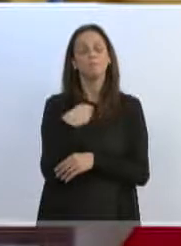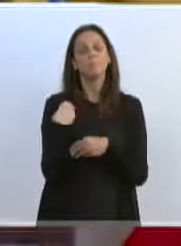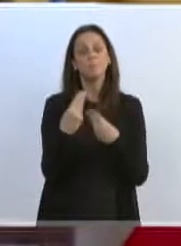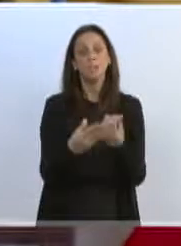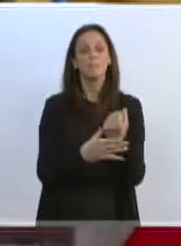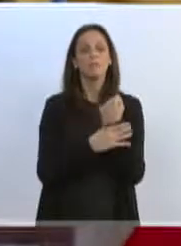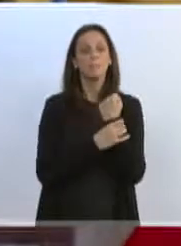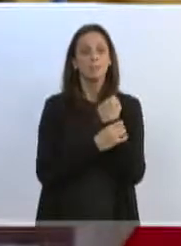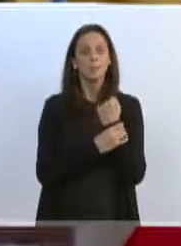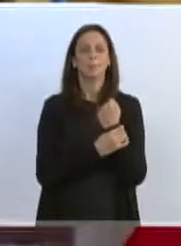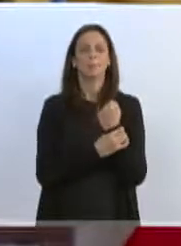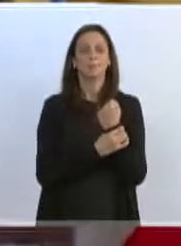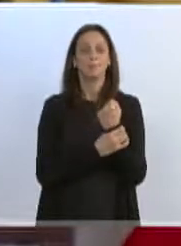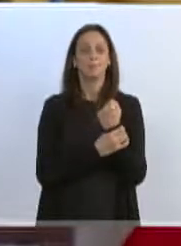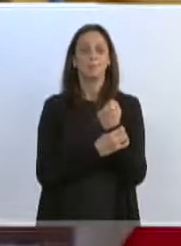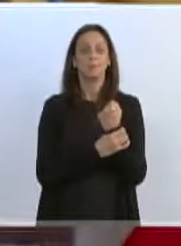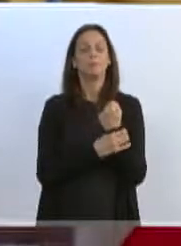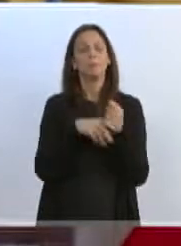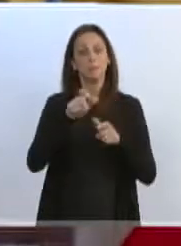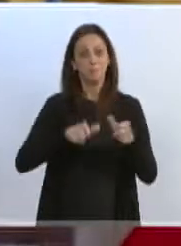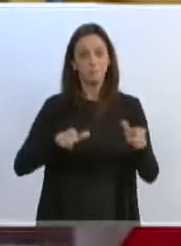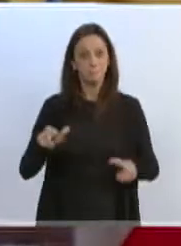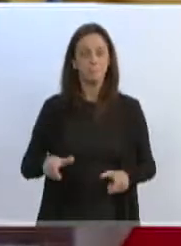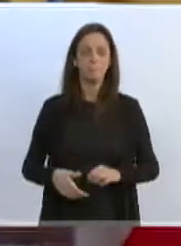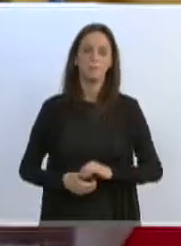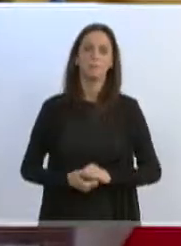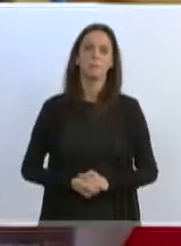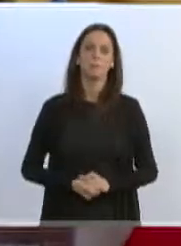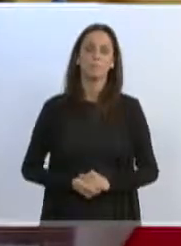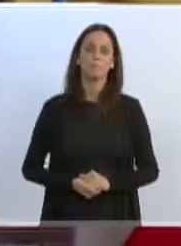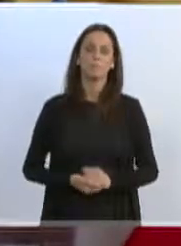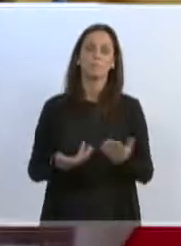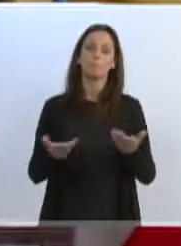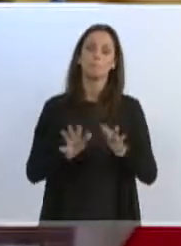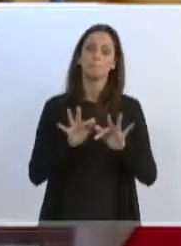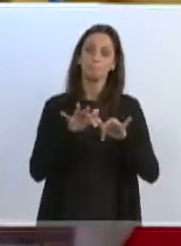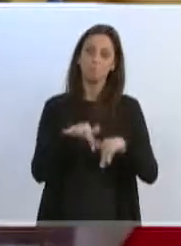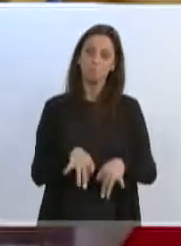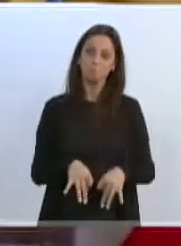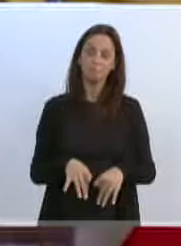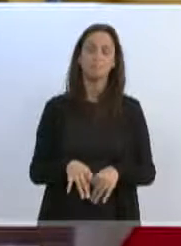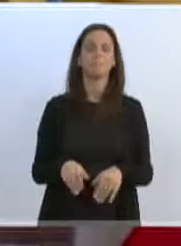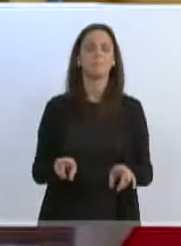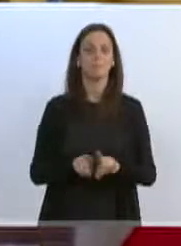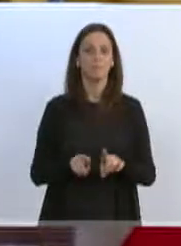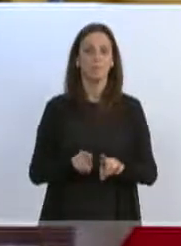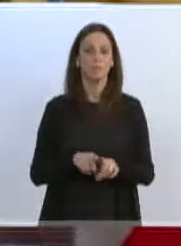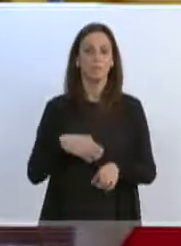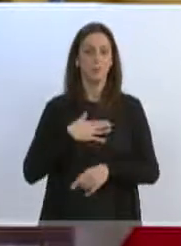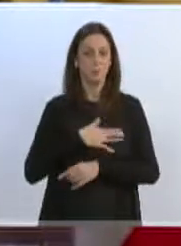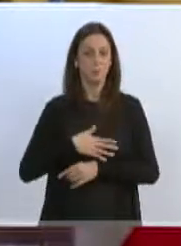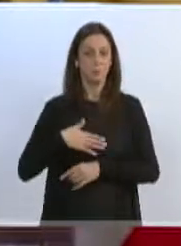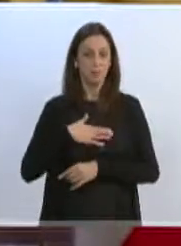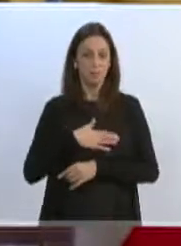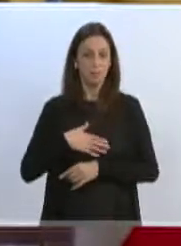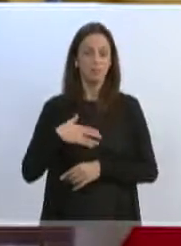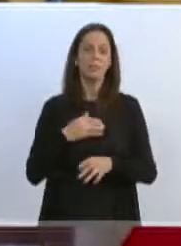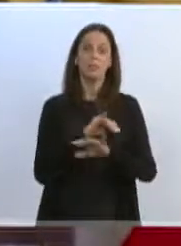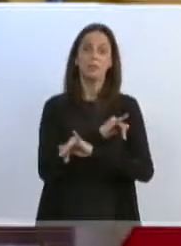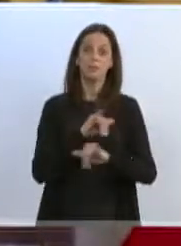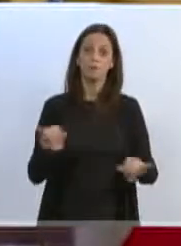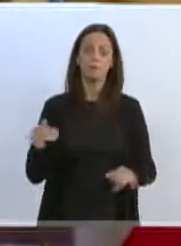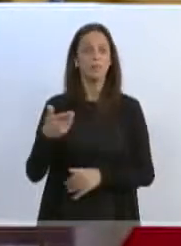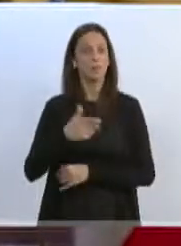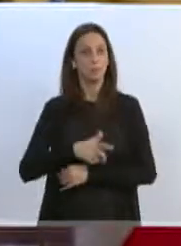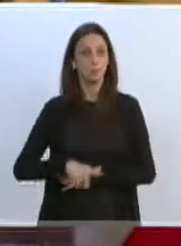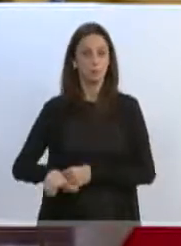a estas pessoas e pra finalizar eu gostaria de comunicar mais uma